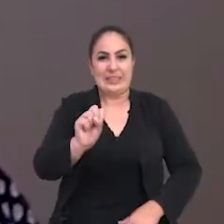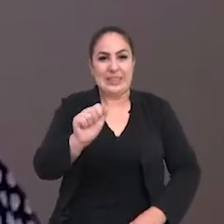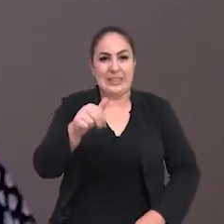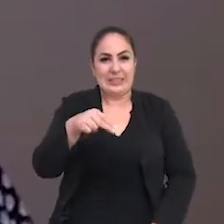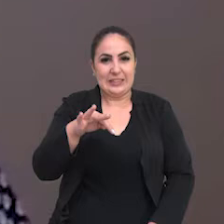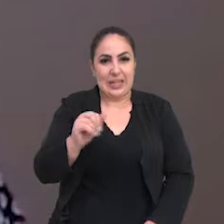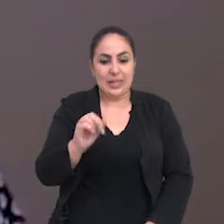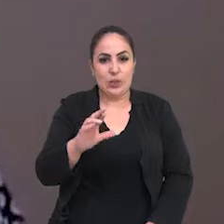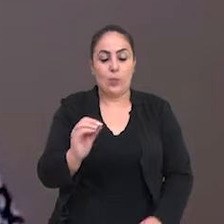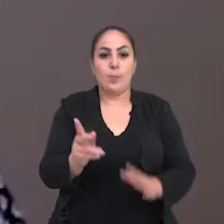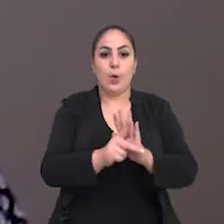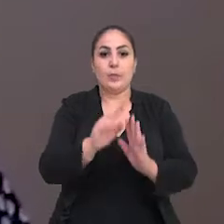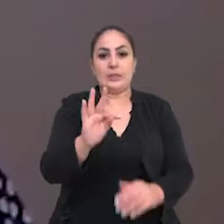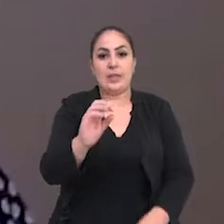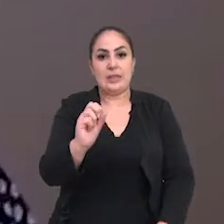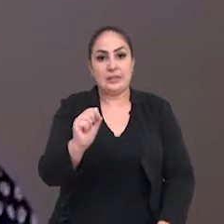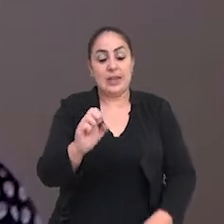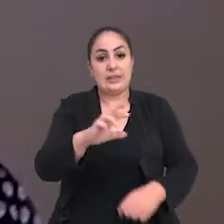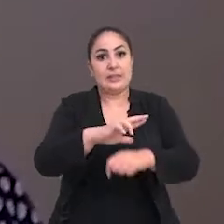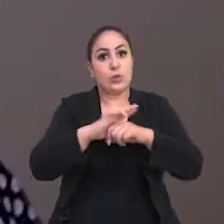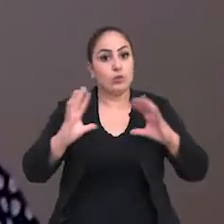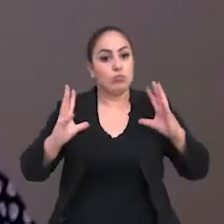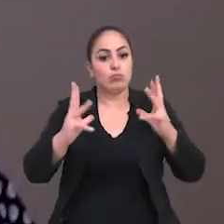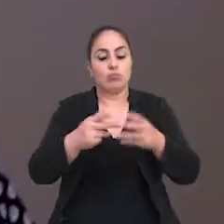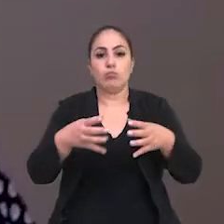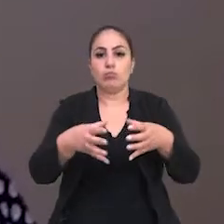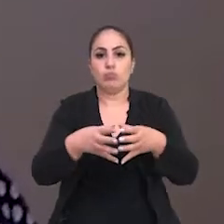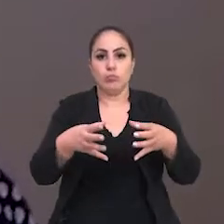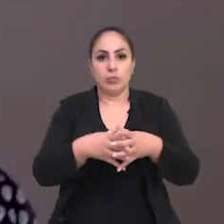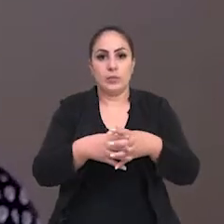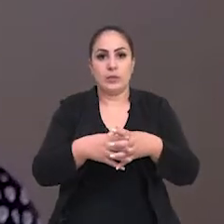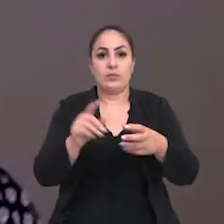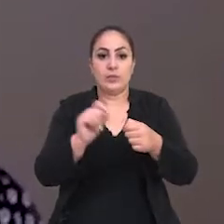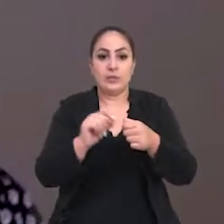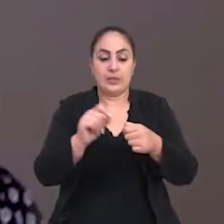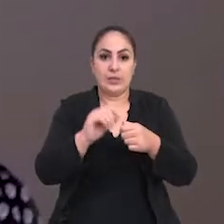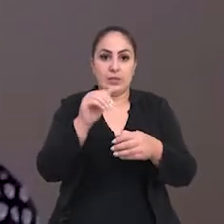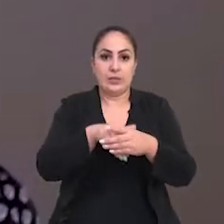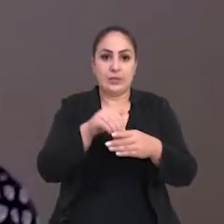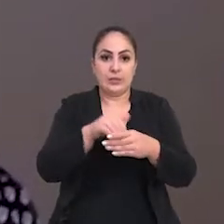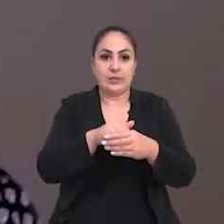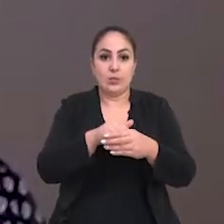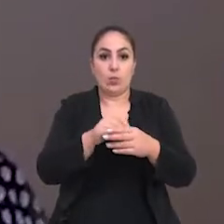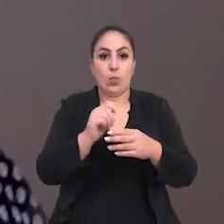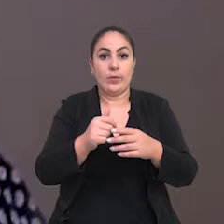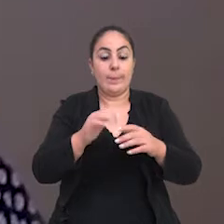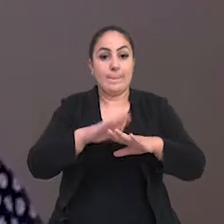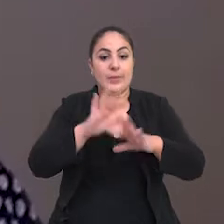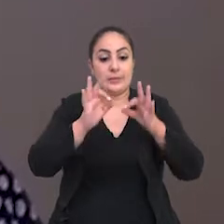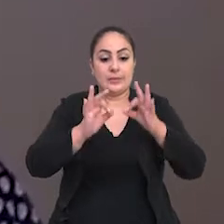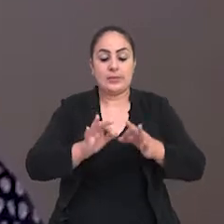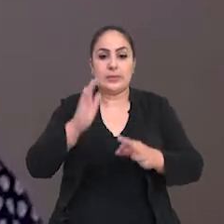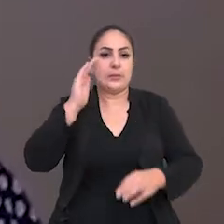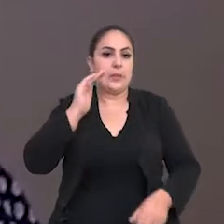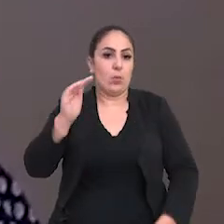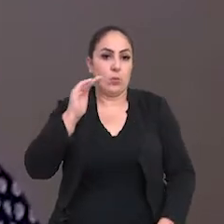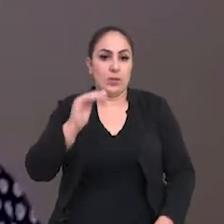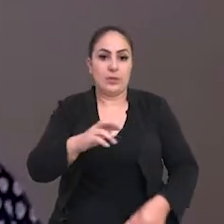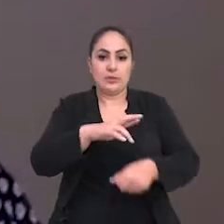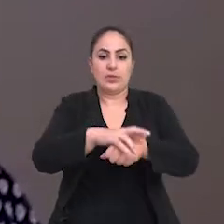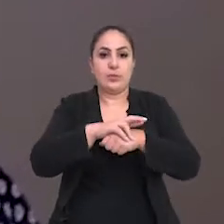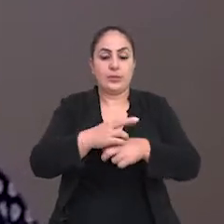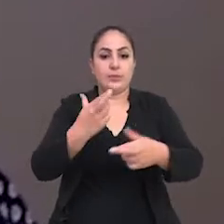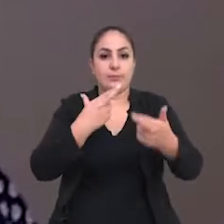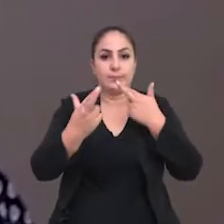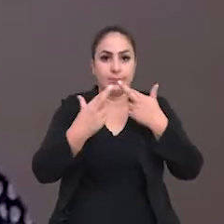sanitário do TSE para a segurança coletiva de todos e realização das eleições com a mais absoluta